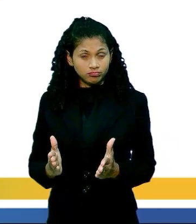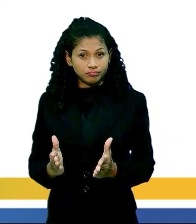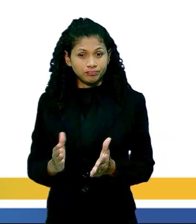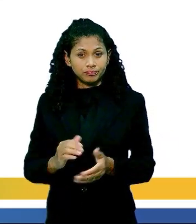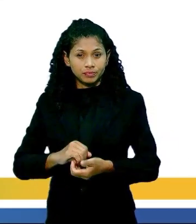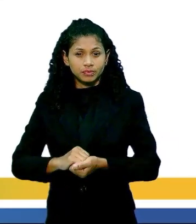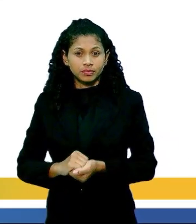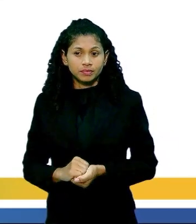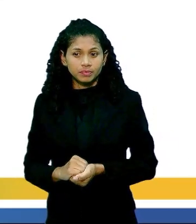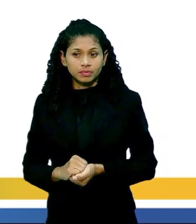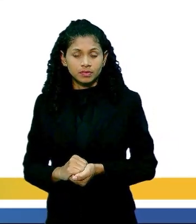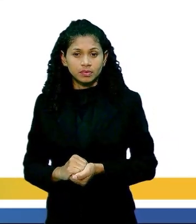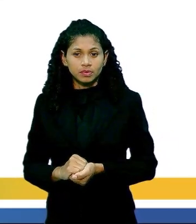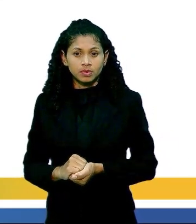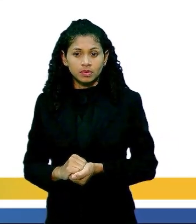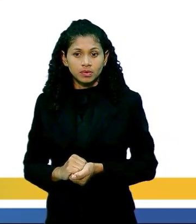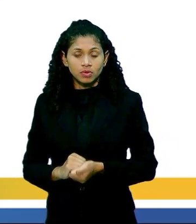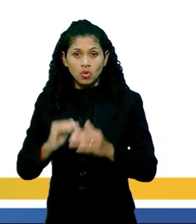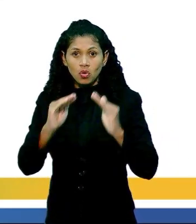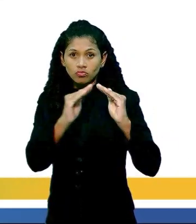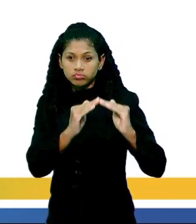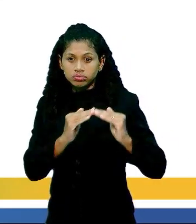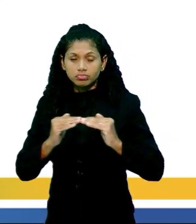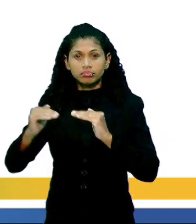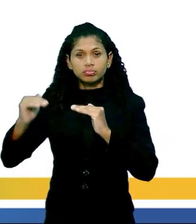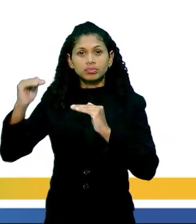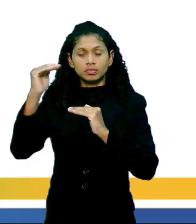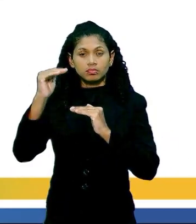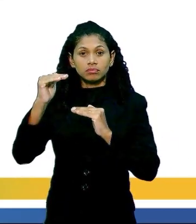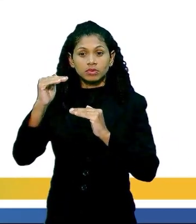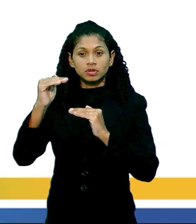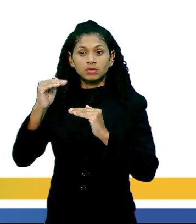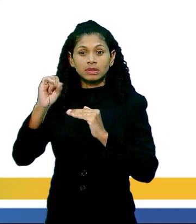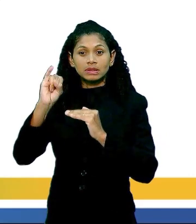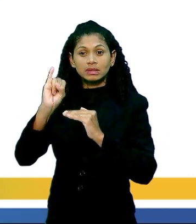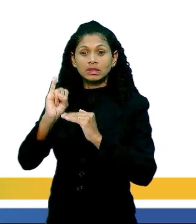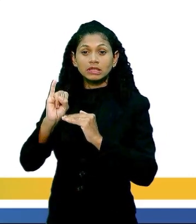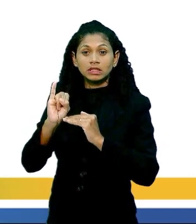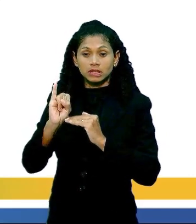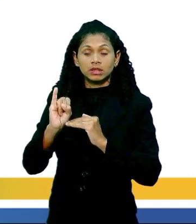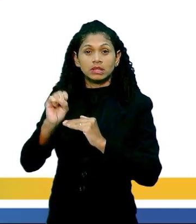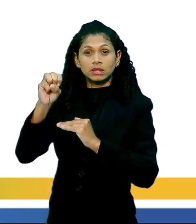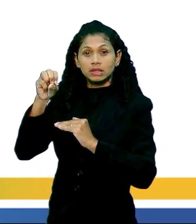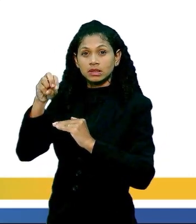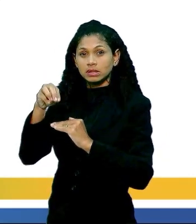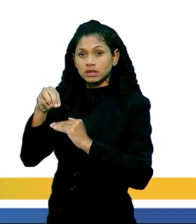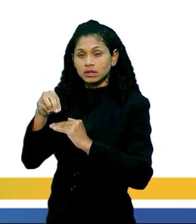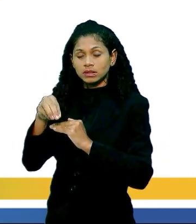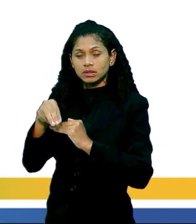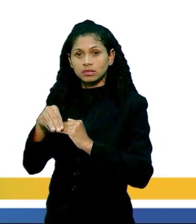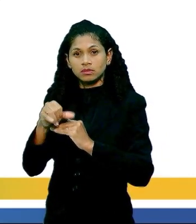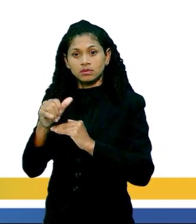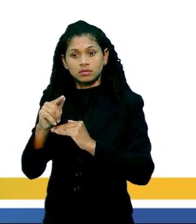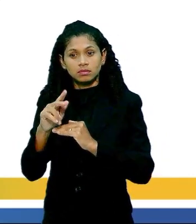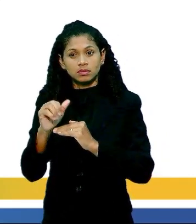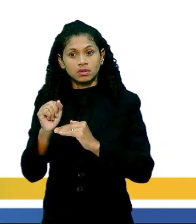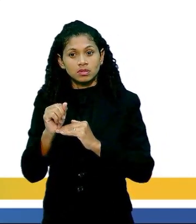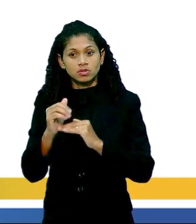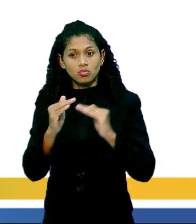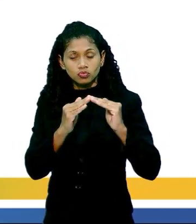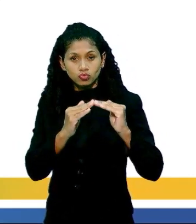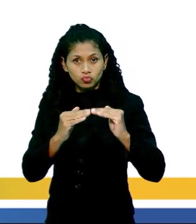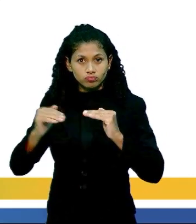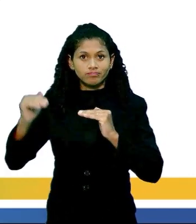à imigração superou a mortalidade somada à imigração. Não tem dado nenhum em relação a isso aí.